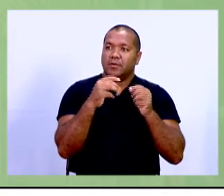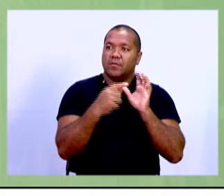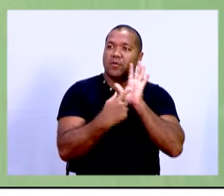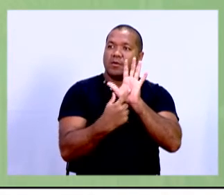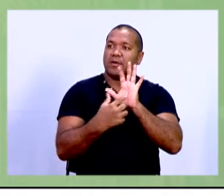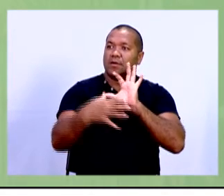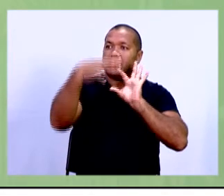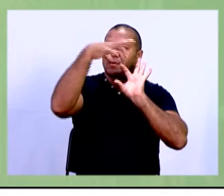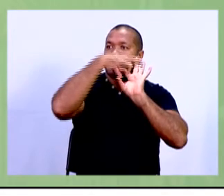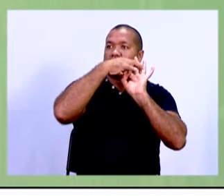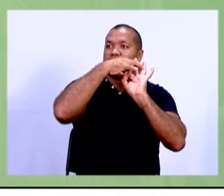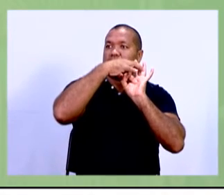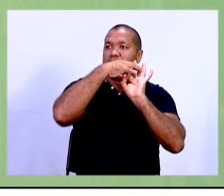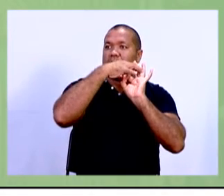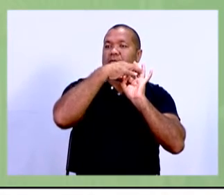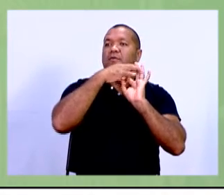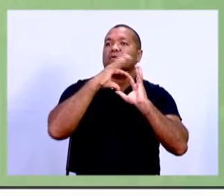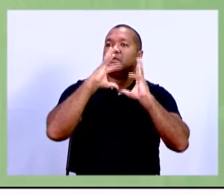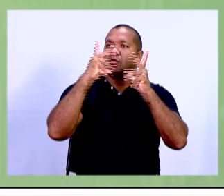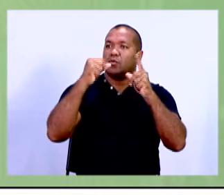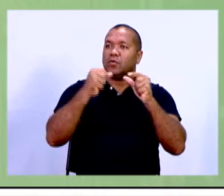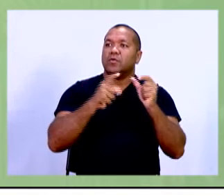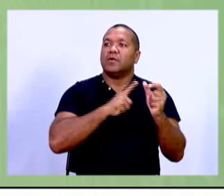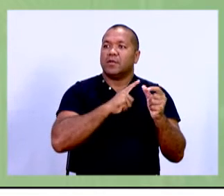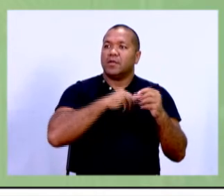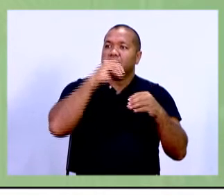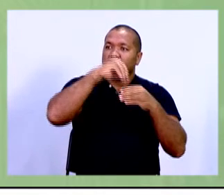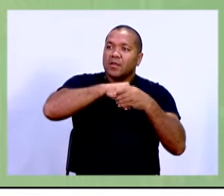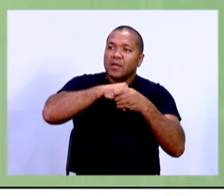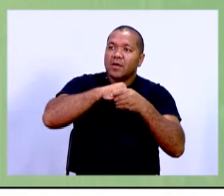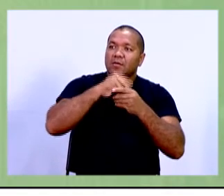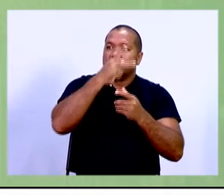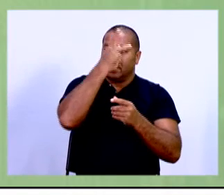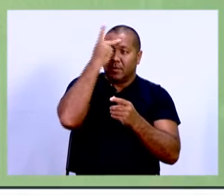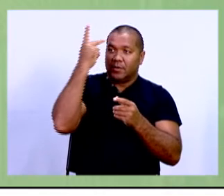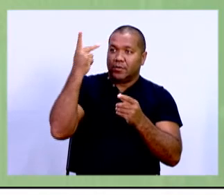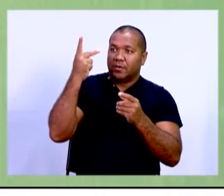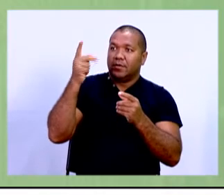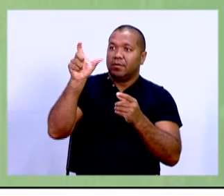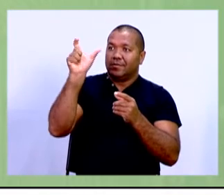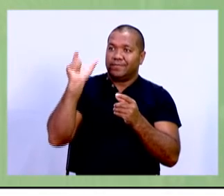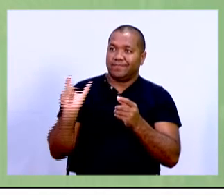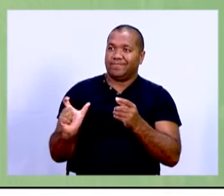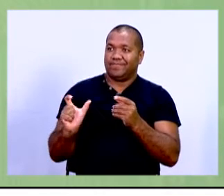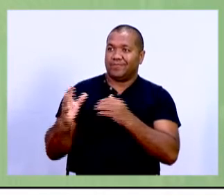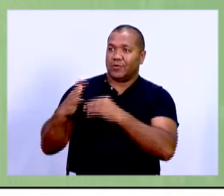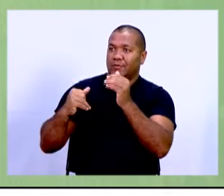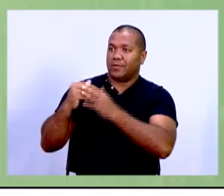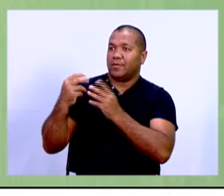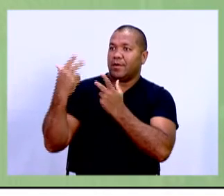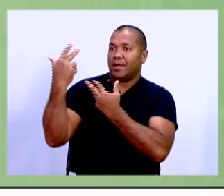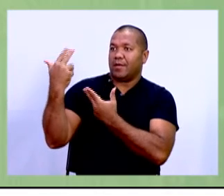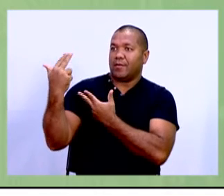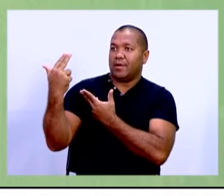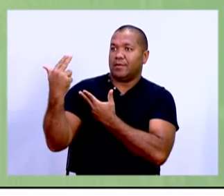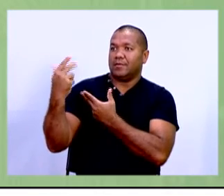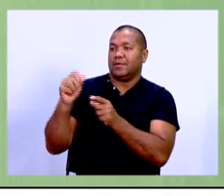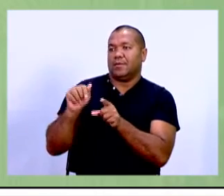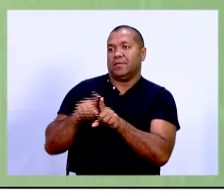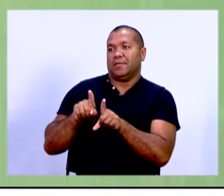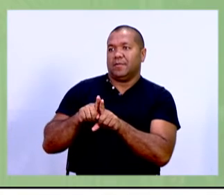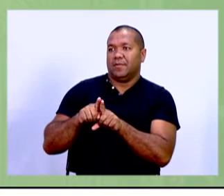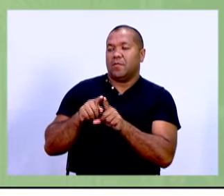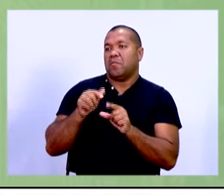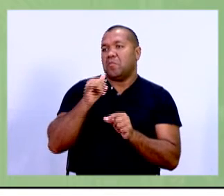ou seja, tudo que existe na classe pessoa vai ter que ter na classe funcionário. Por exemplo, eu não posso